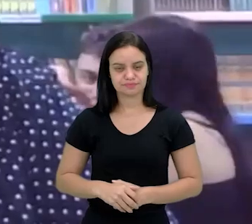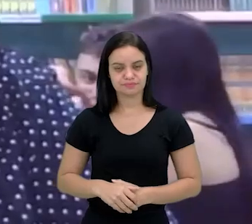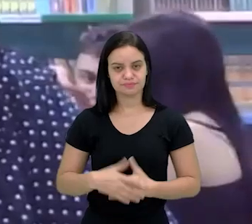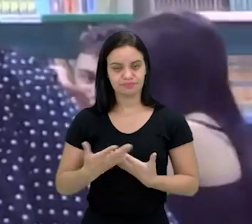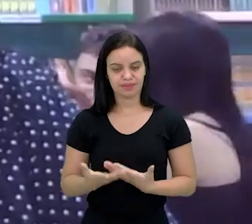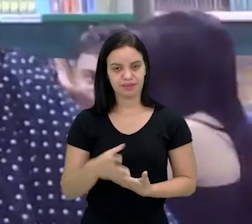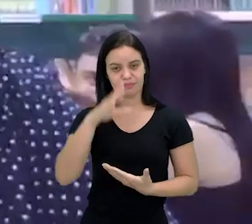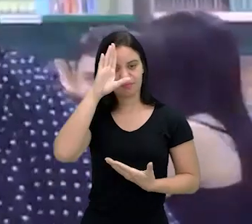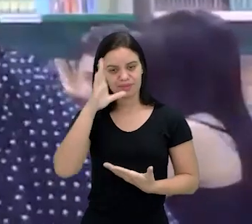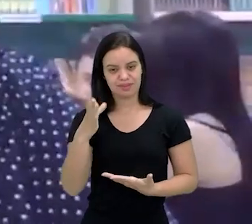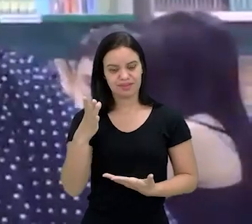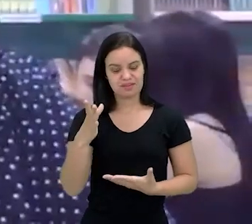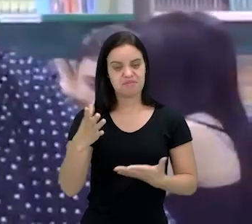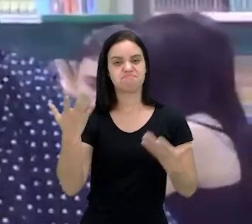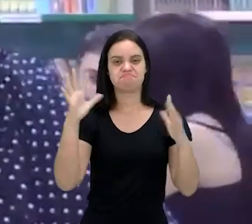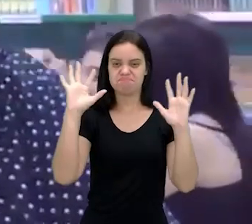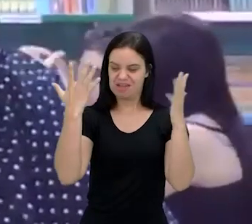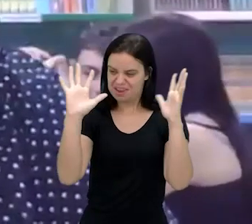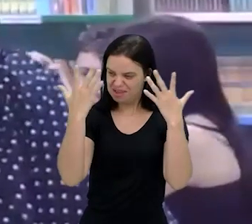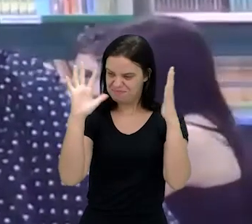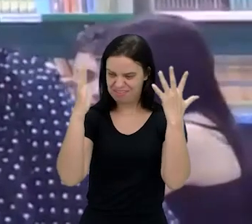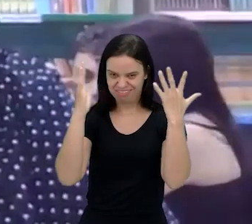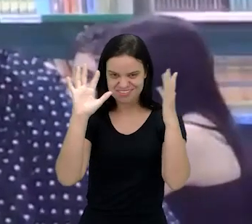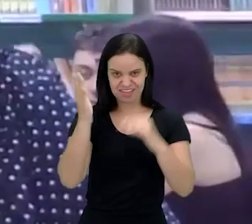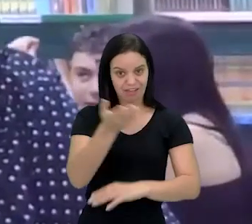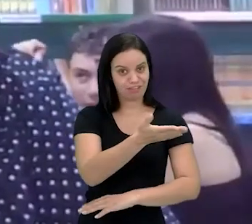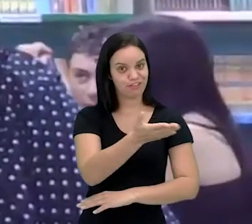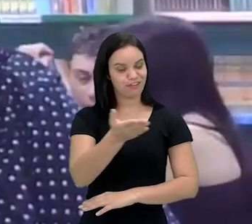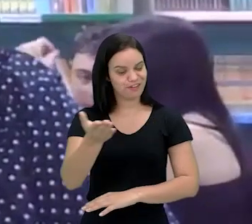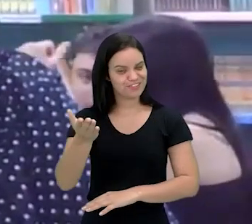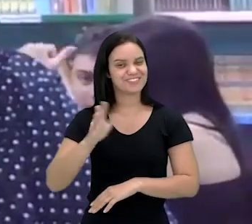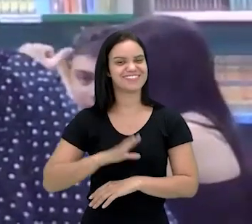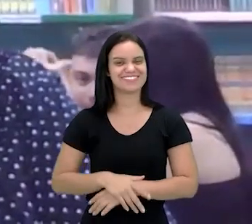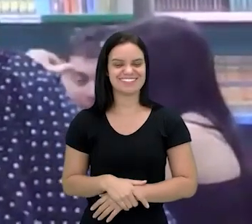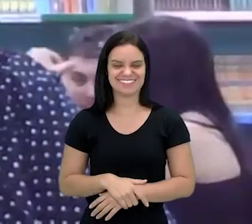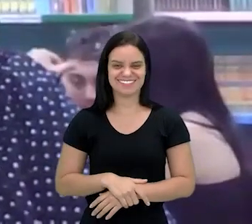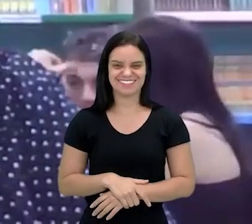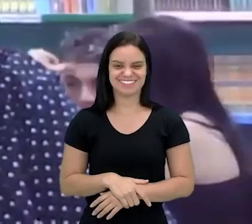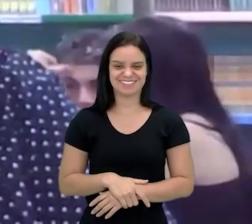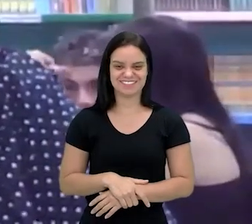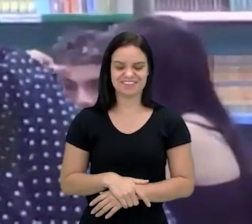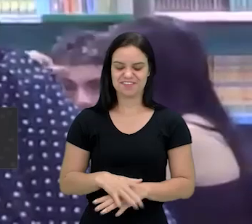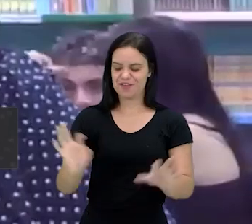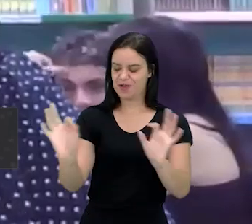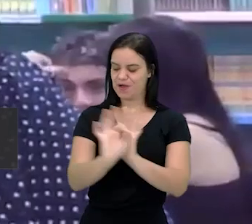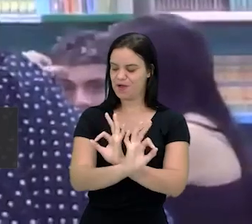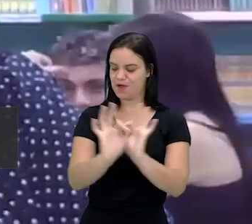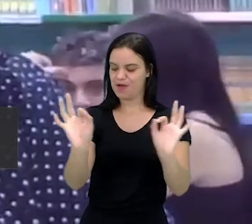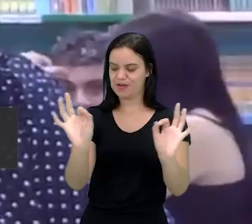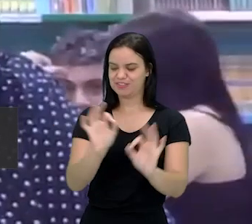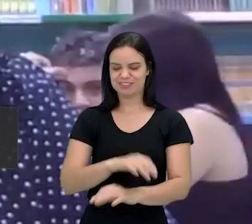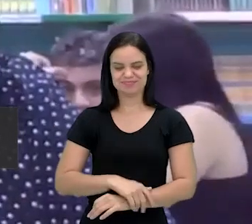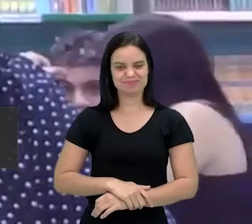Primeiramente, eu quero parabenizar vocês, né, pela atuação. Foi maravilhosa.